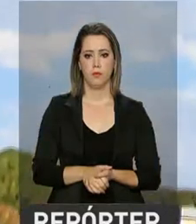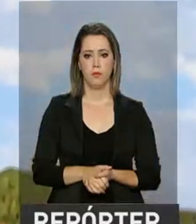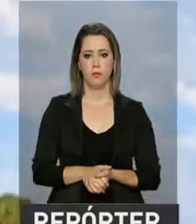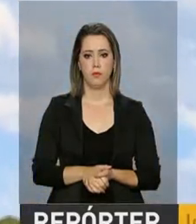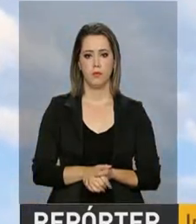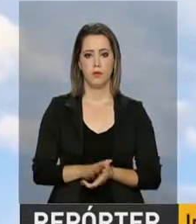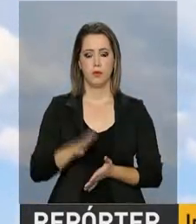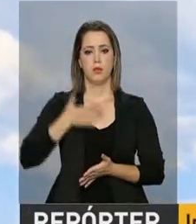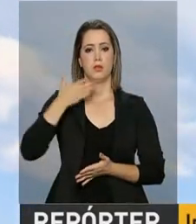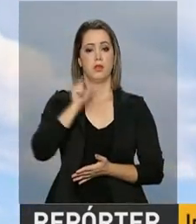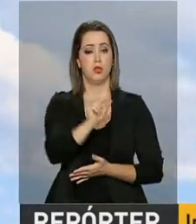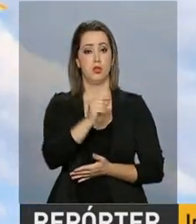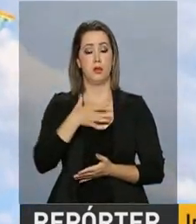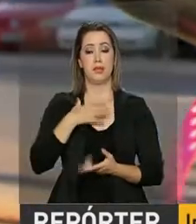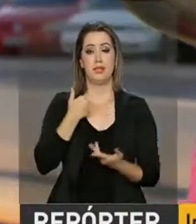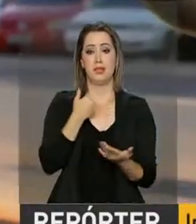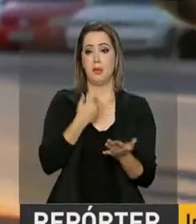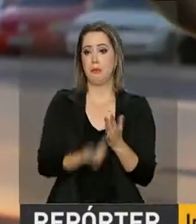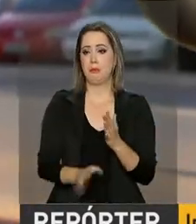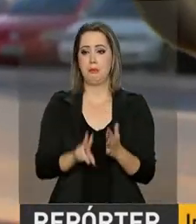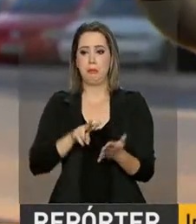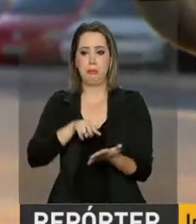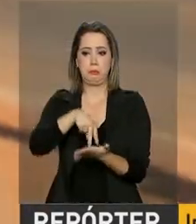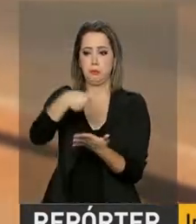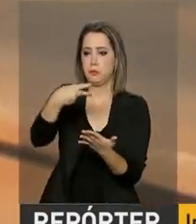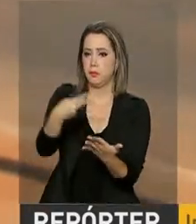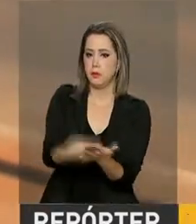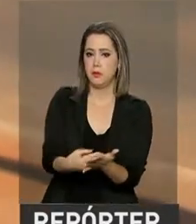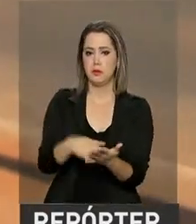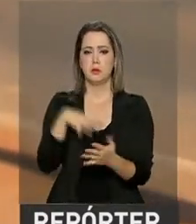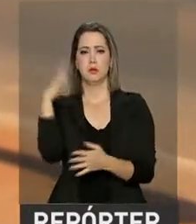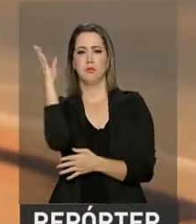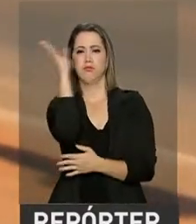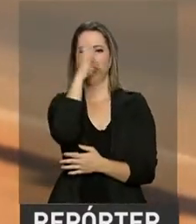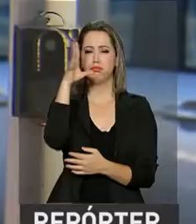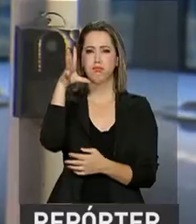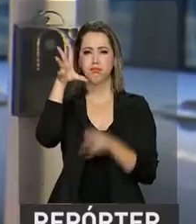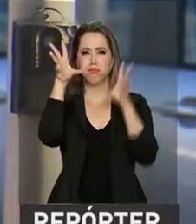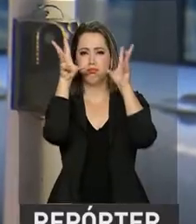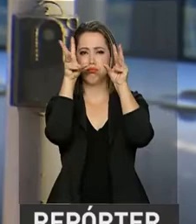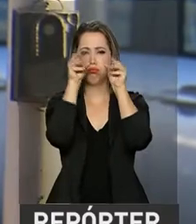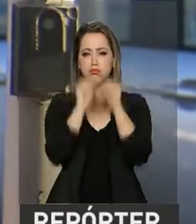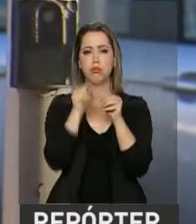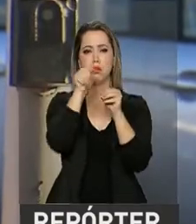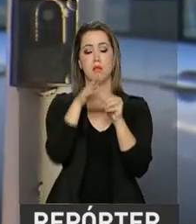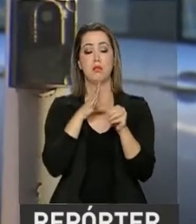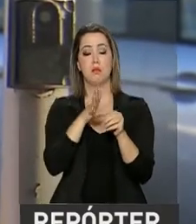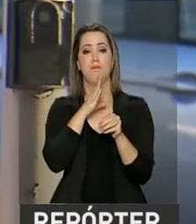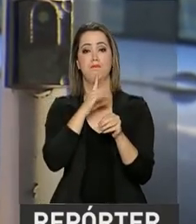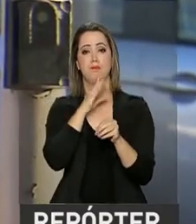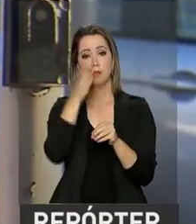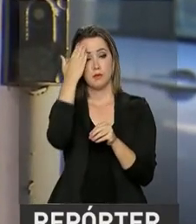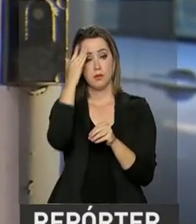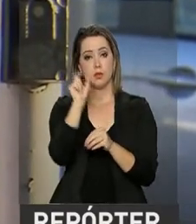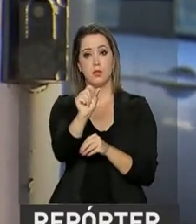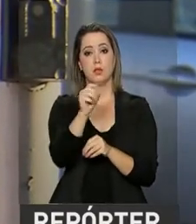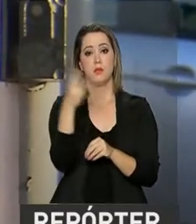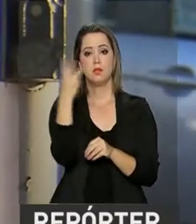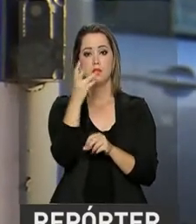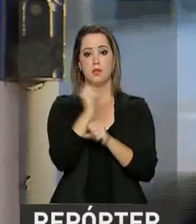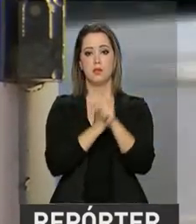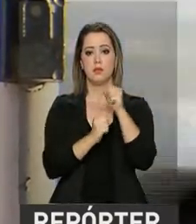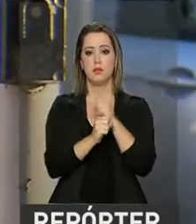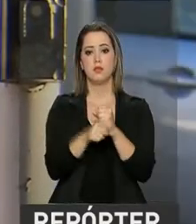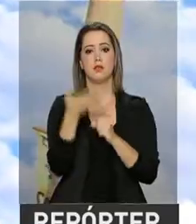De repente, a Raíssa começou a perder o equilíbrio, cair e ficar com a visão borrada. Foi assim que ela descobriu há 3 anos que tem